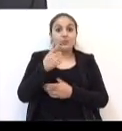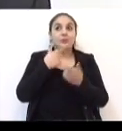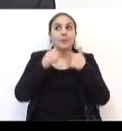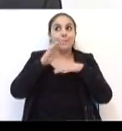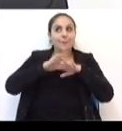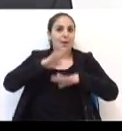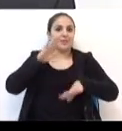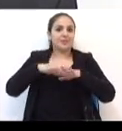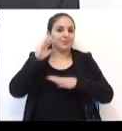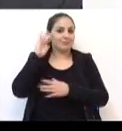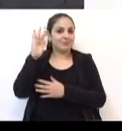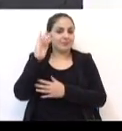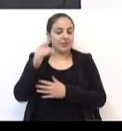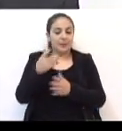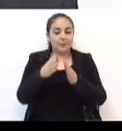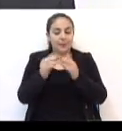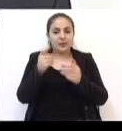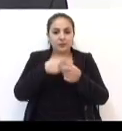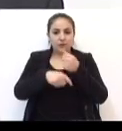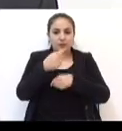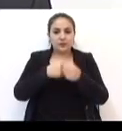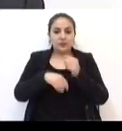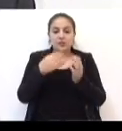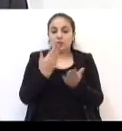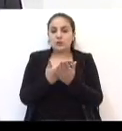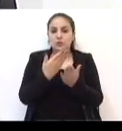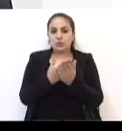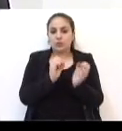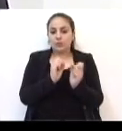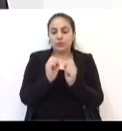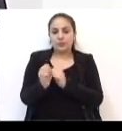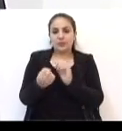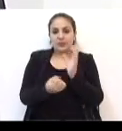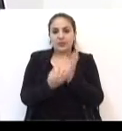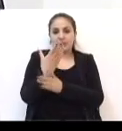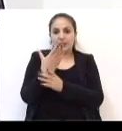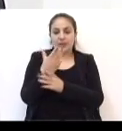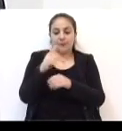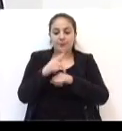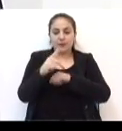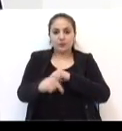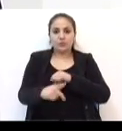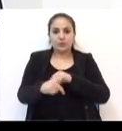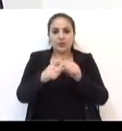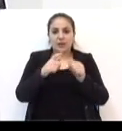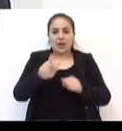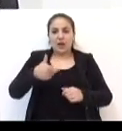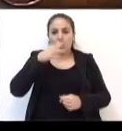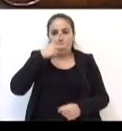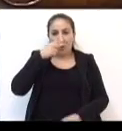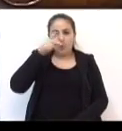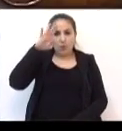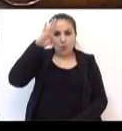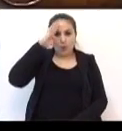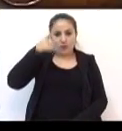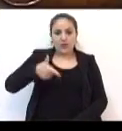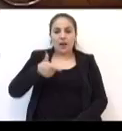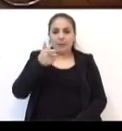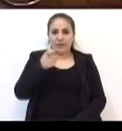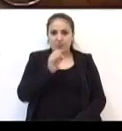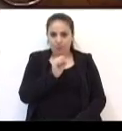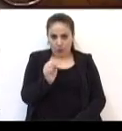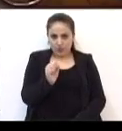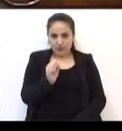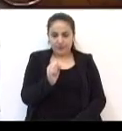Ele pede que a administração estude a possibilidade de criar em Passo Fundo uma guarda armada. Venho cobrando